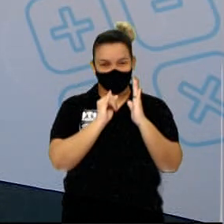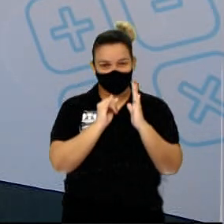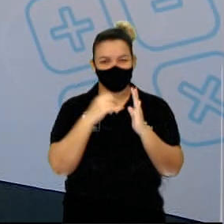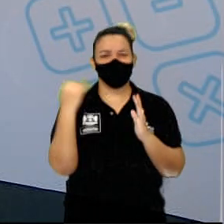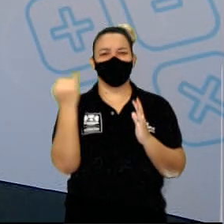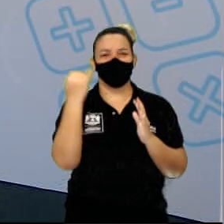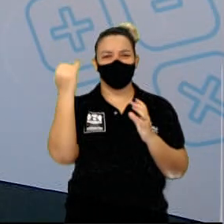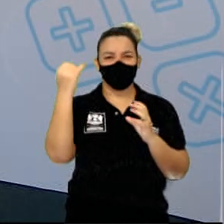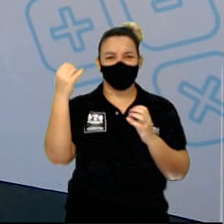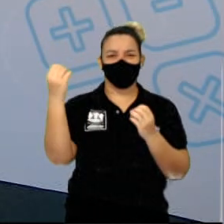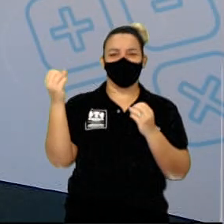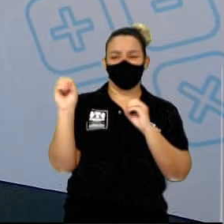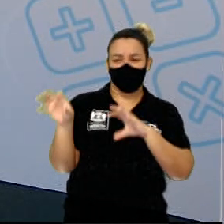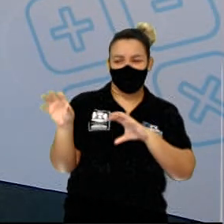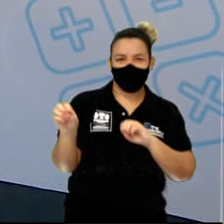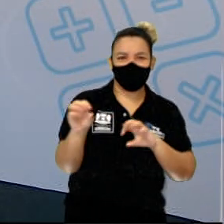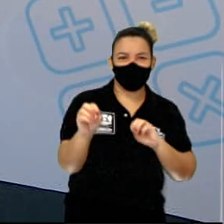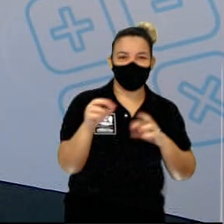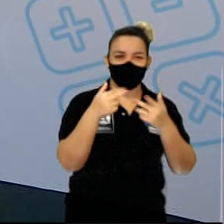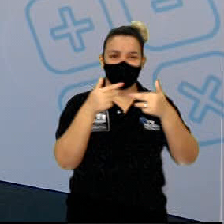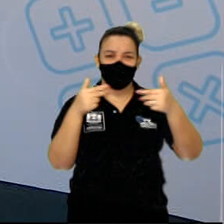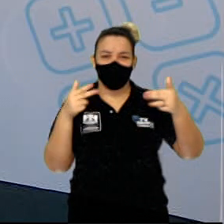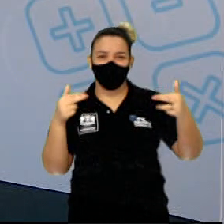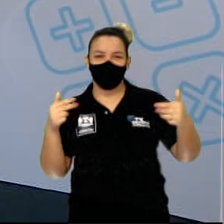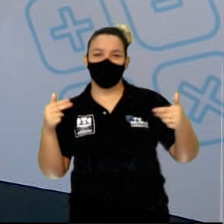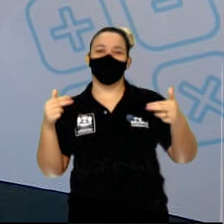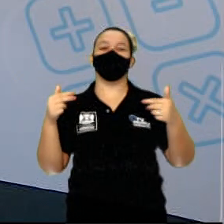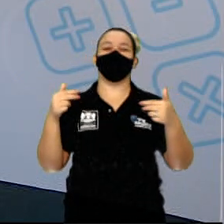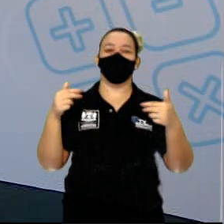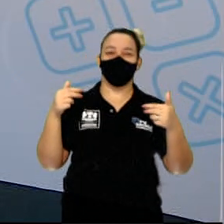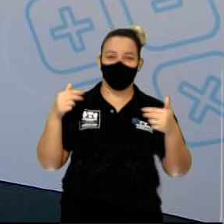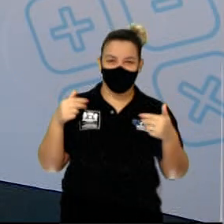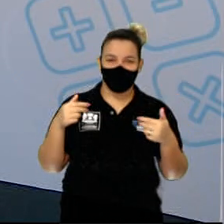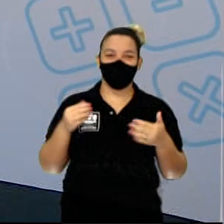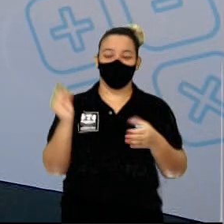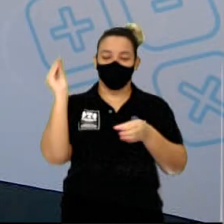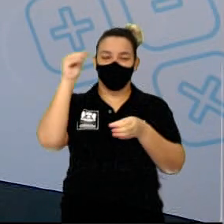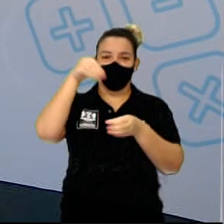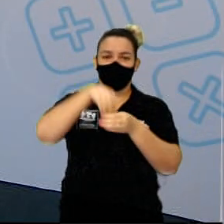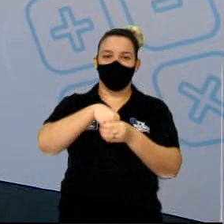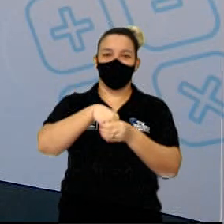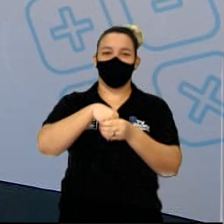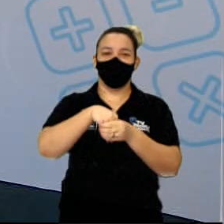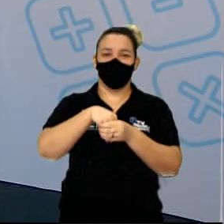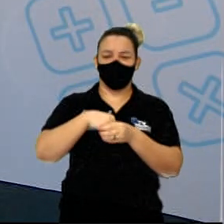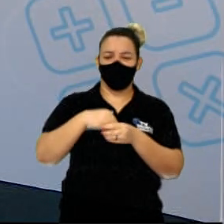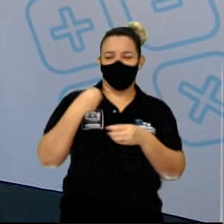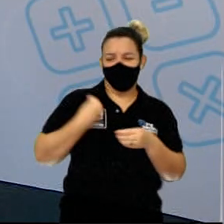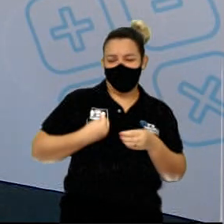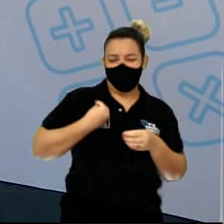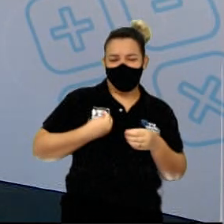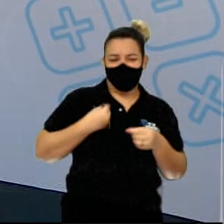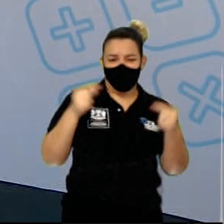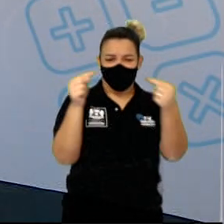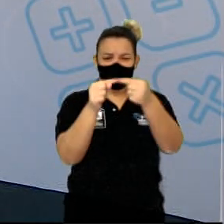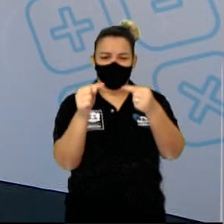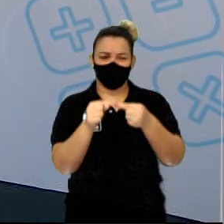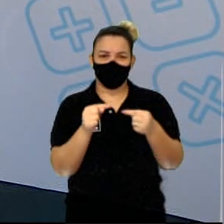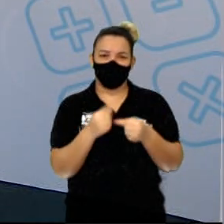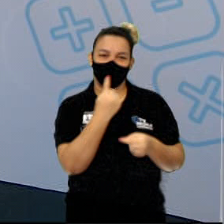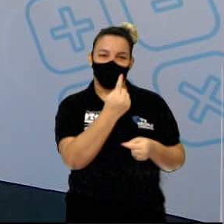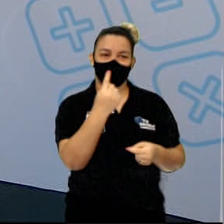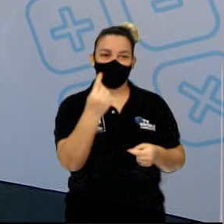esse ensinamento, não é, moral, dentro do meu dia a dia, do seu dia a